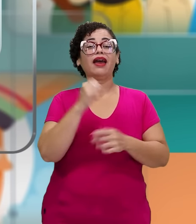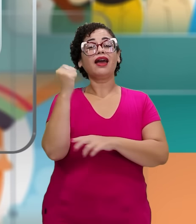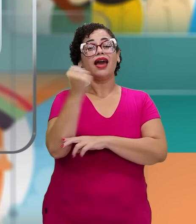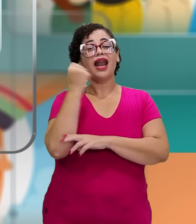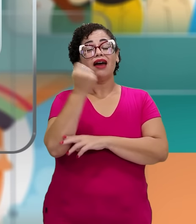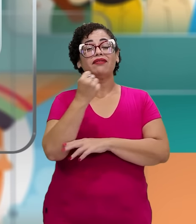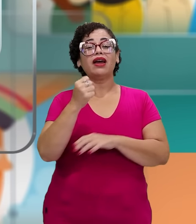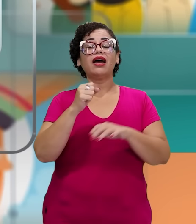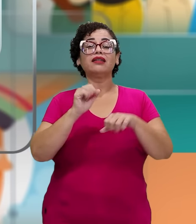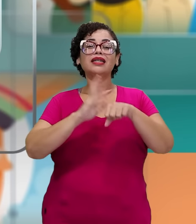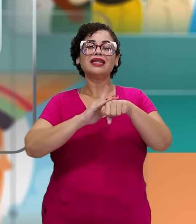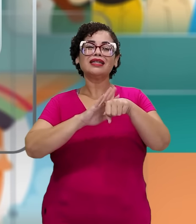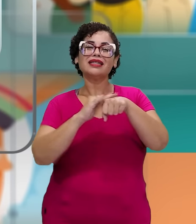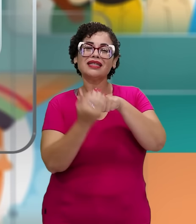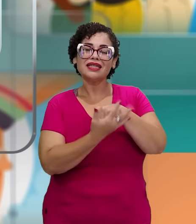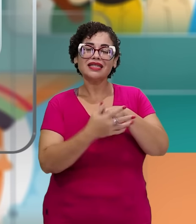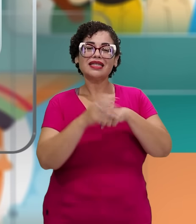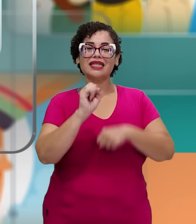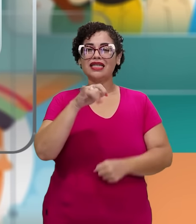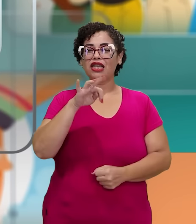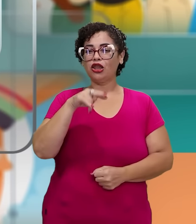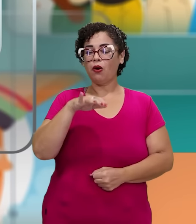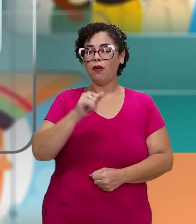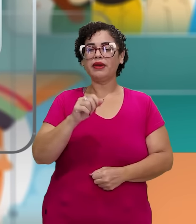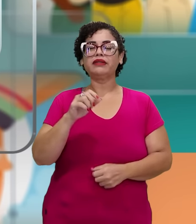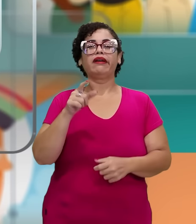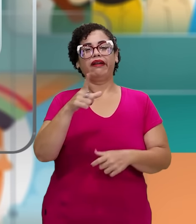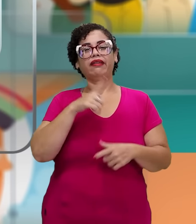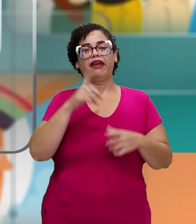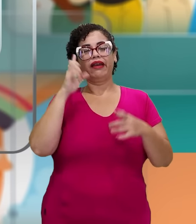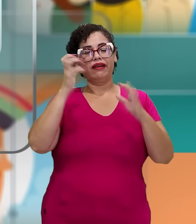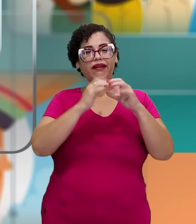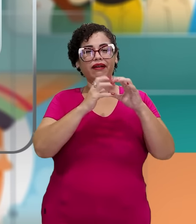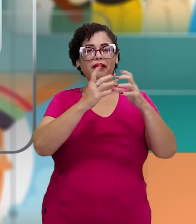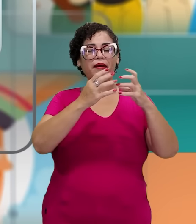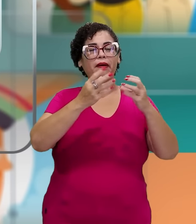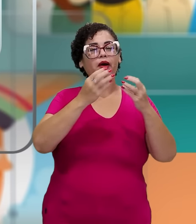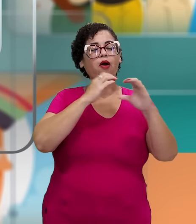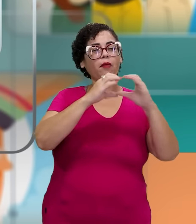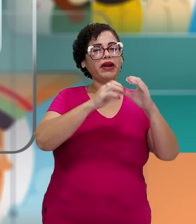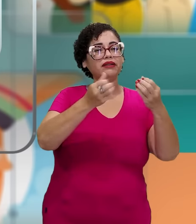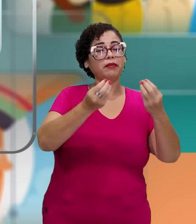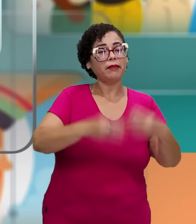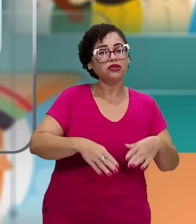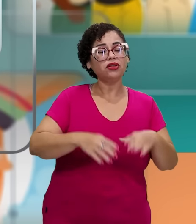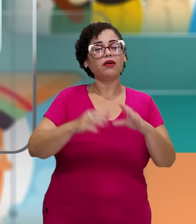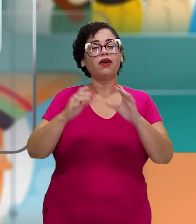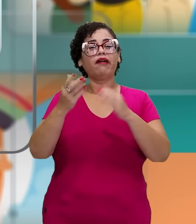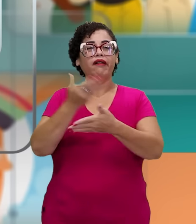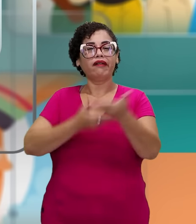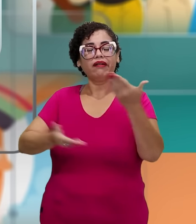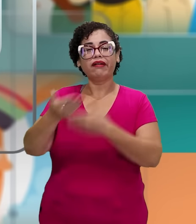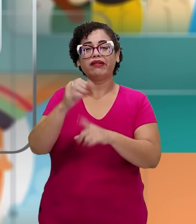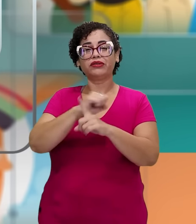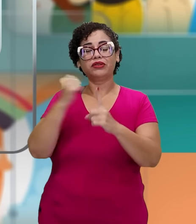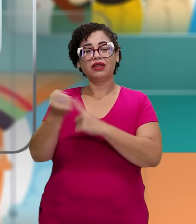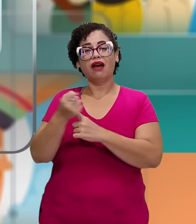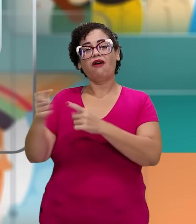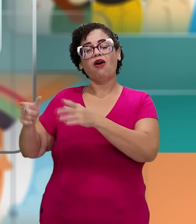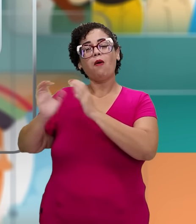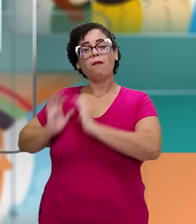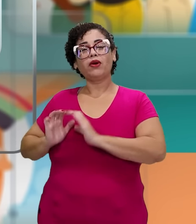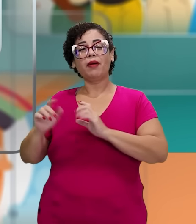sintomas e no grau de comprometimento nas áreas de comunicação social interação social e